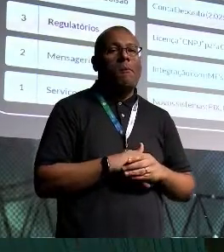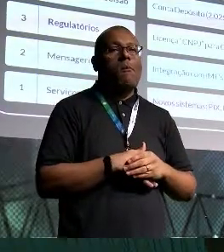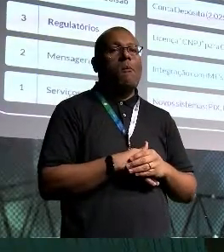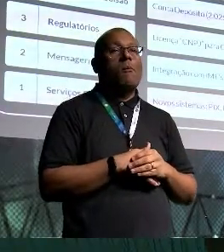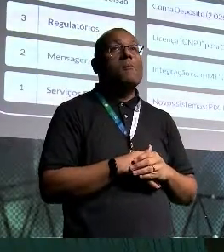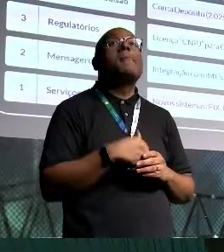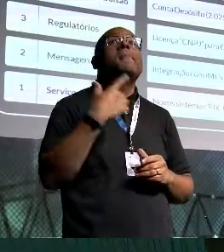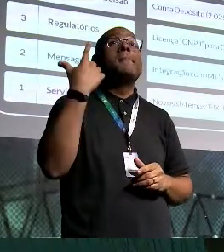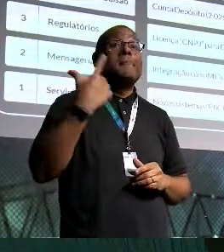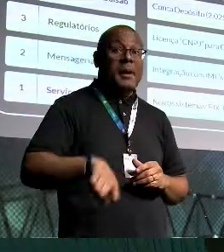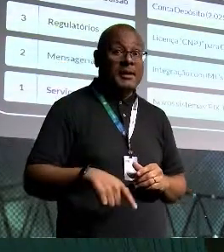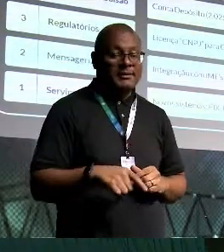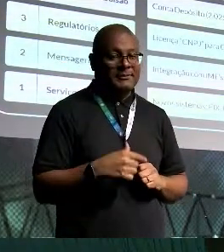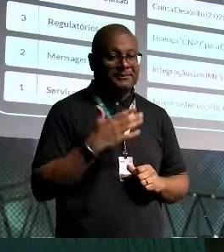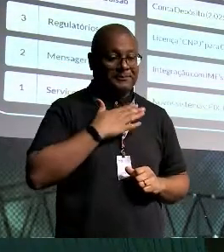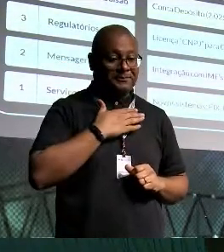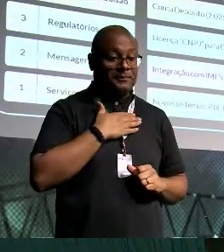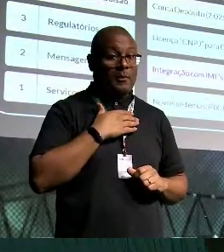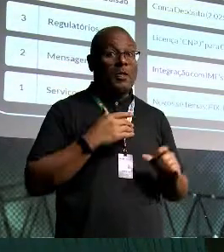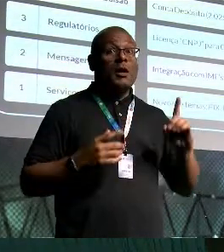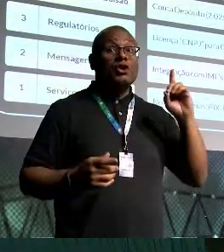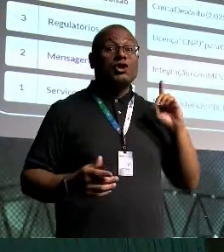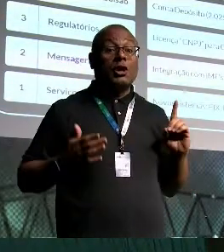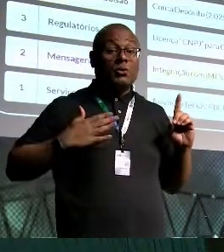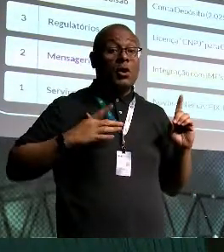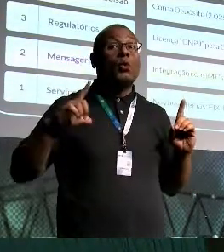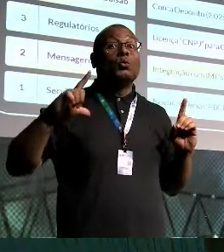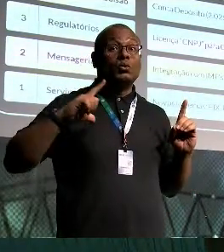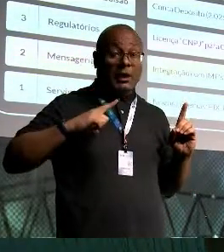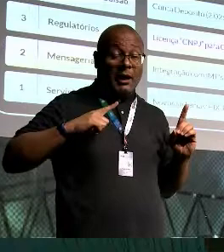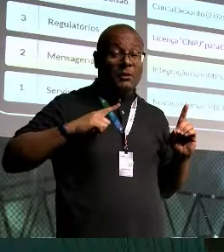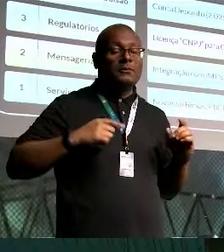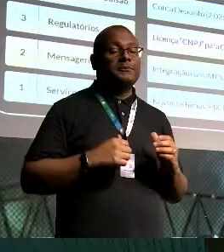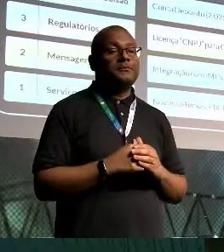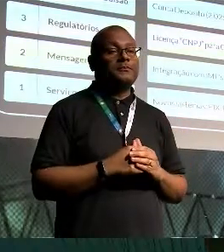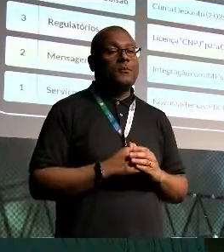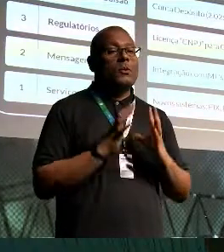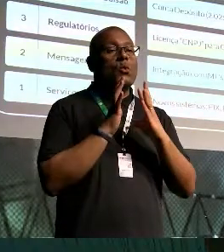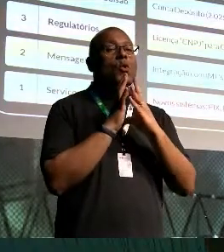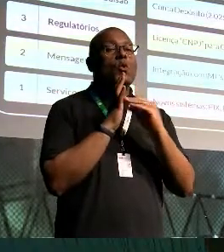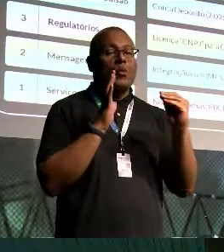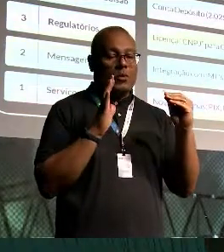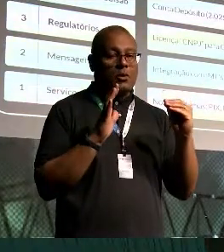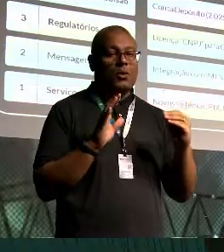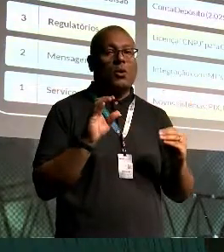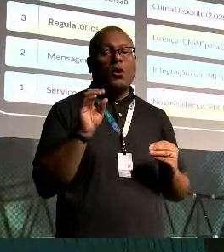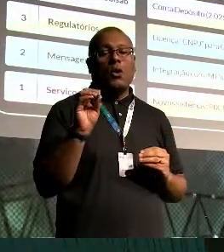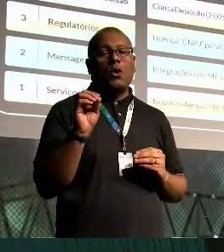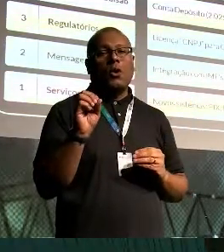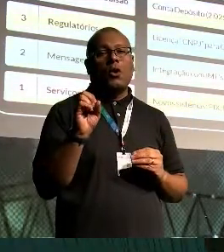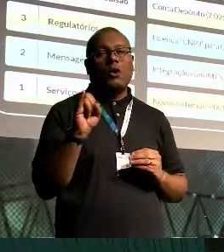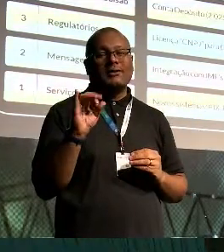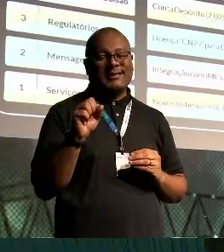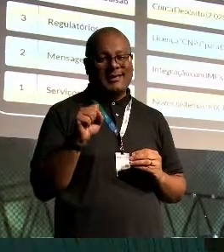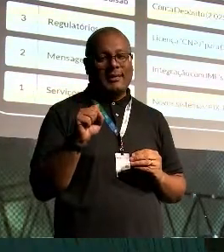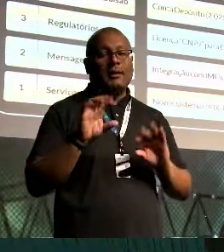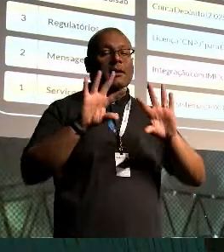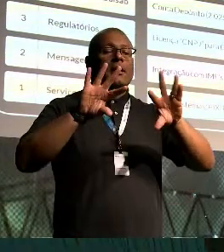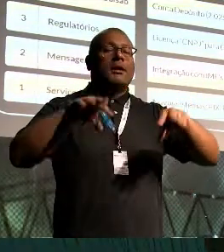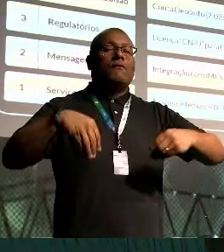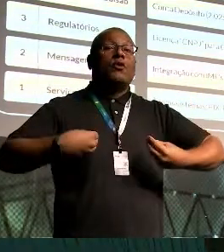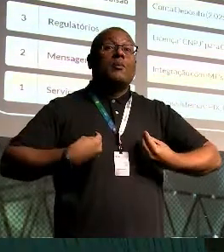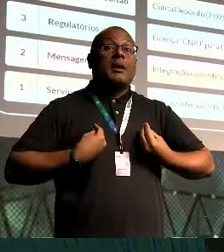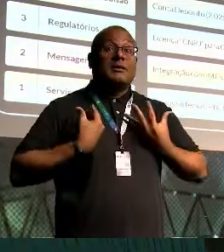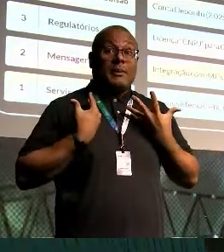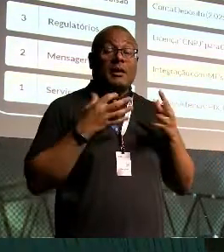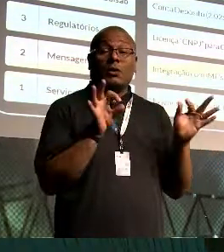E ainda que no mote de me apropriar de modelos que já funcionam, o modelo OSE de 7 camadas foi minha inspiração para montar